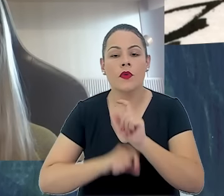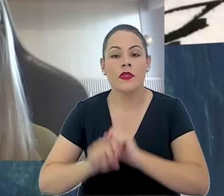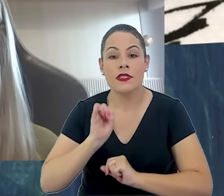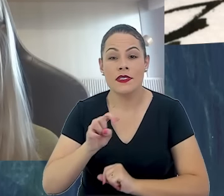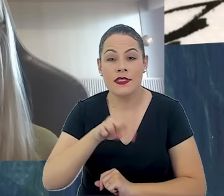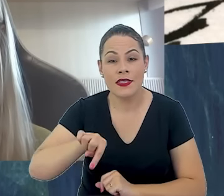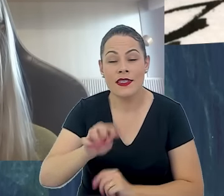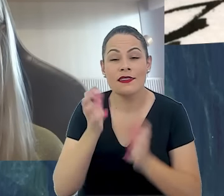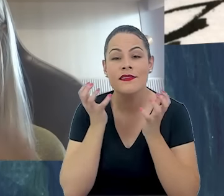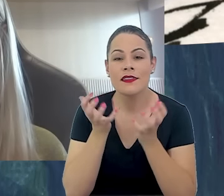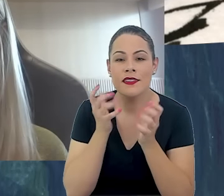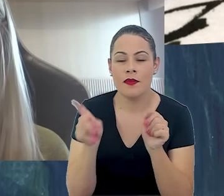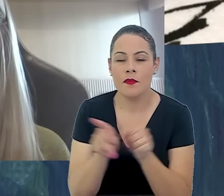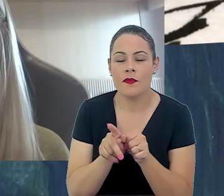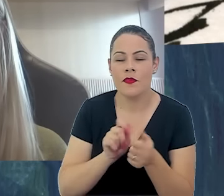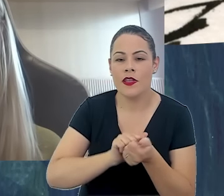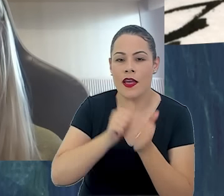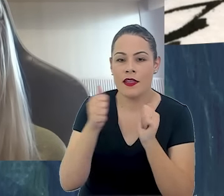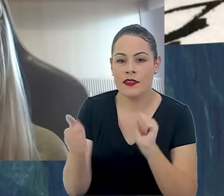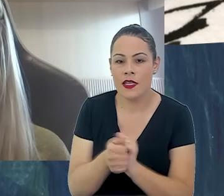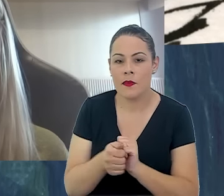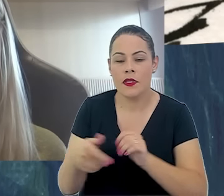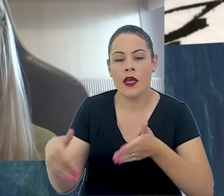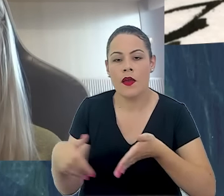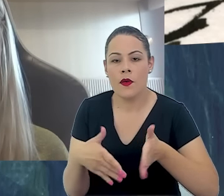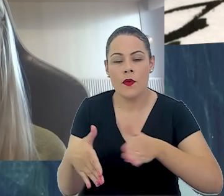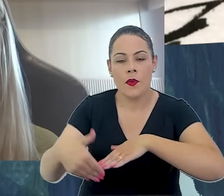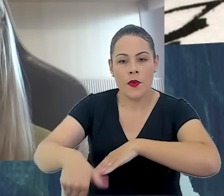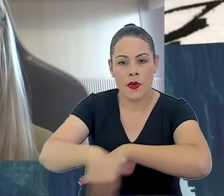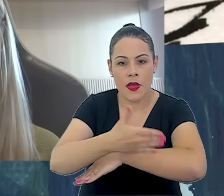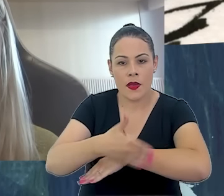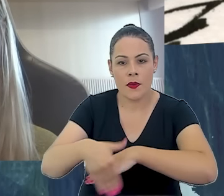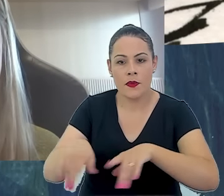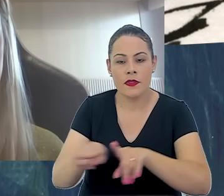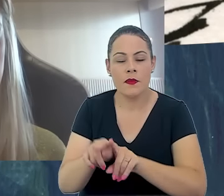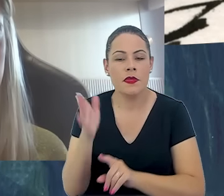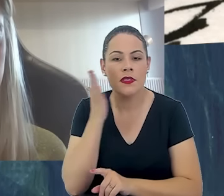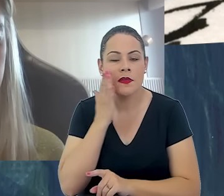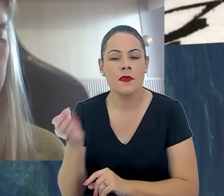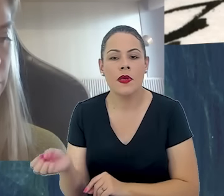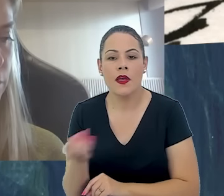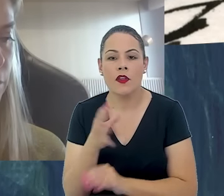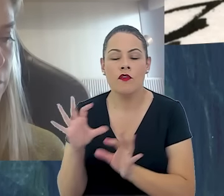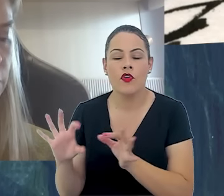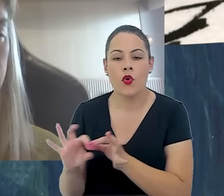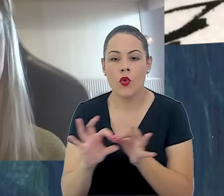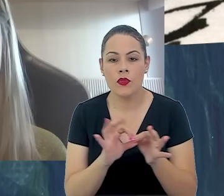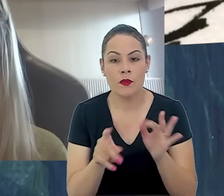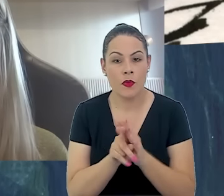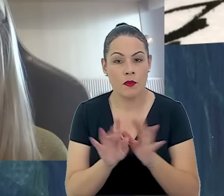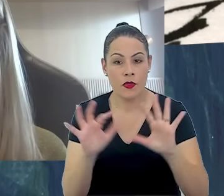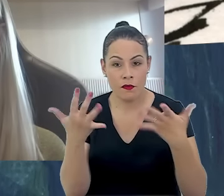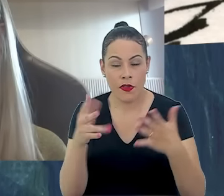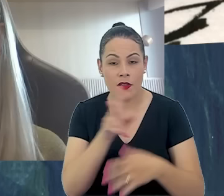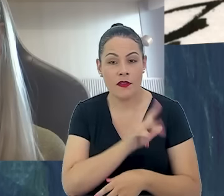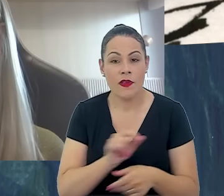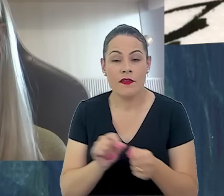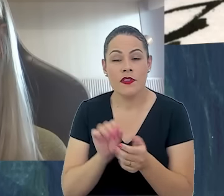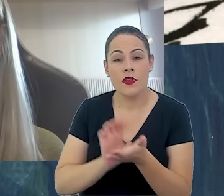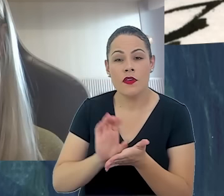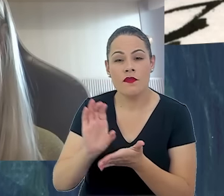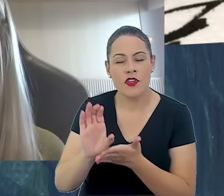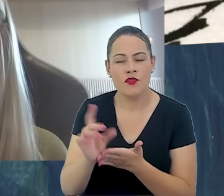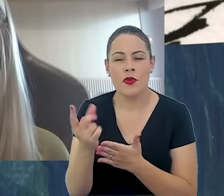que, se eles quiserem adaptar a sua estrada, né, a essa magnitude de evento, eles teriam